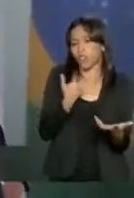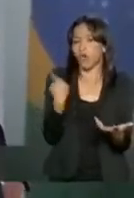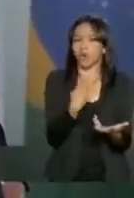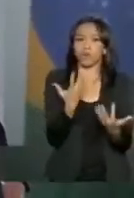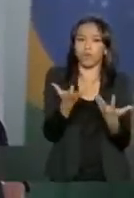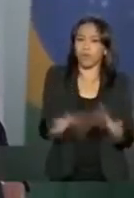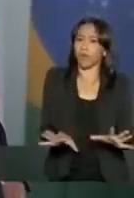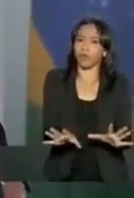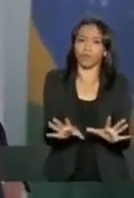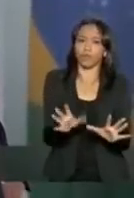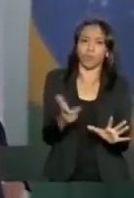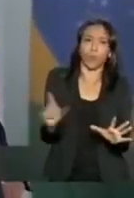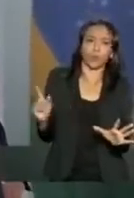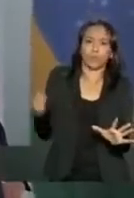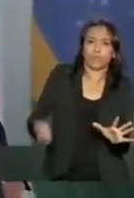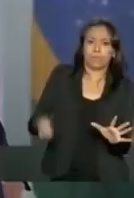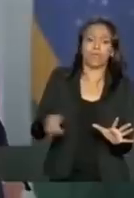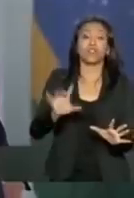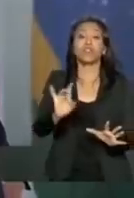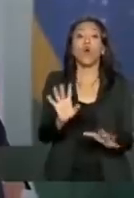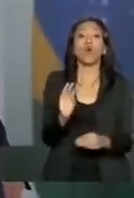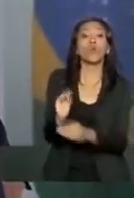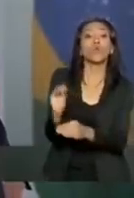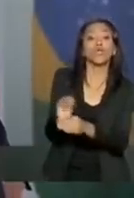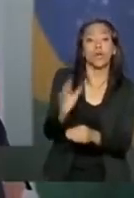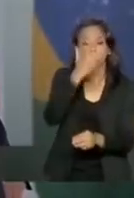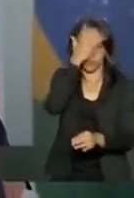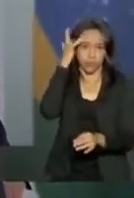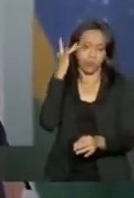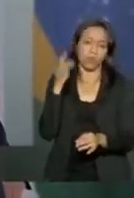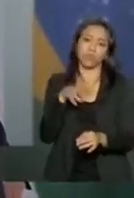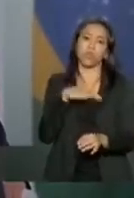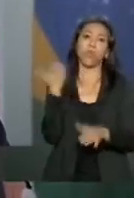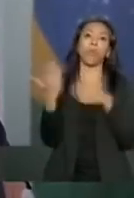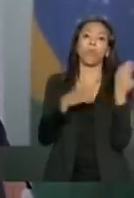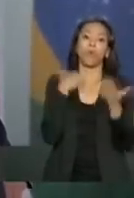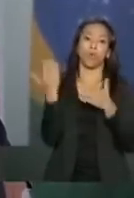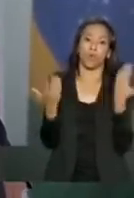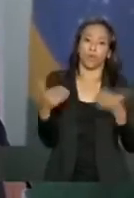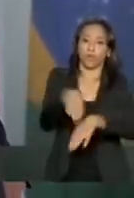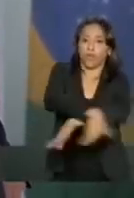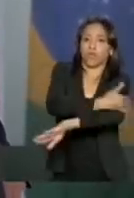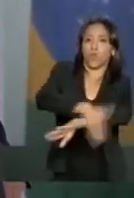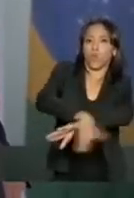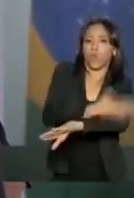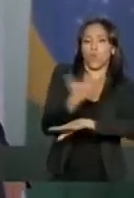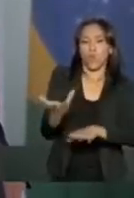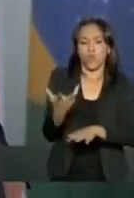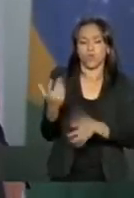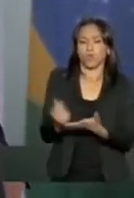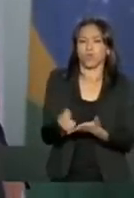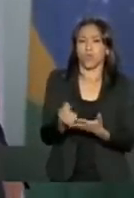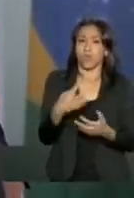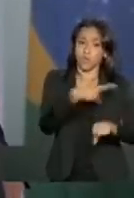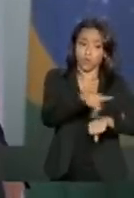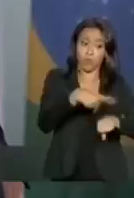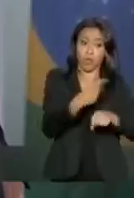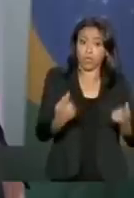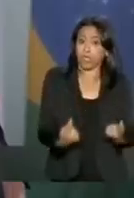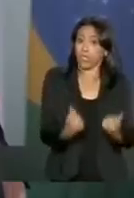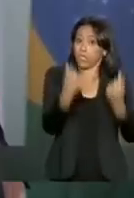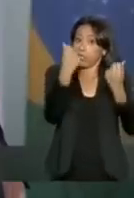de cuidar das pessoas que estão famintas, estão morrendo nas ruas. O que está acontecendo lá é uma desgraça, um dos países mais ricos do